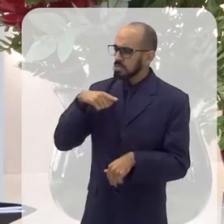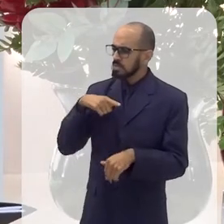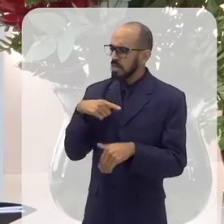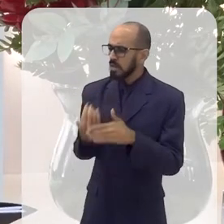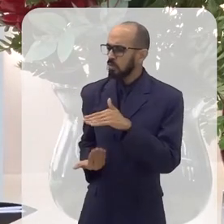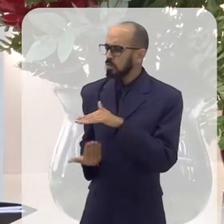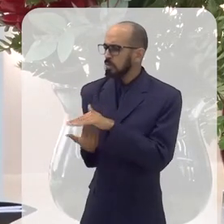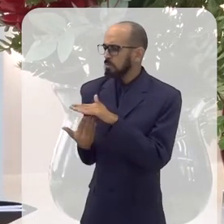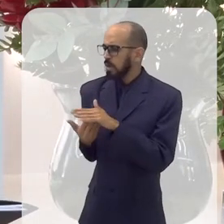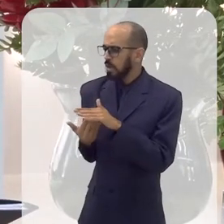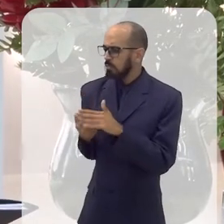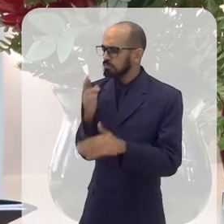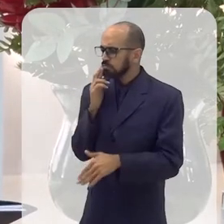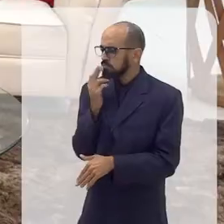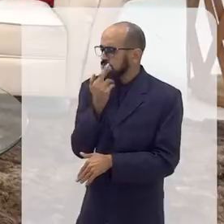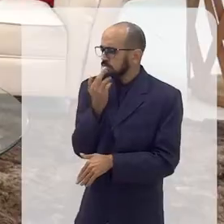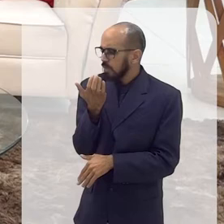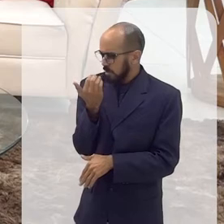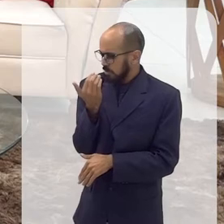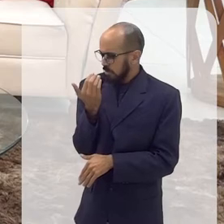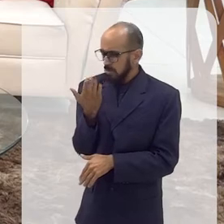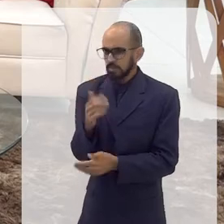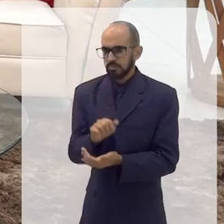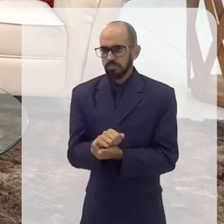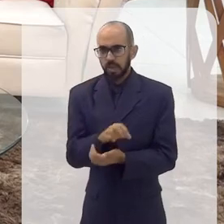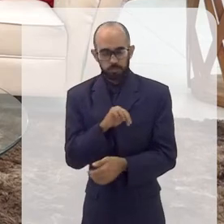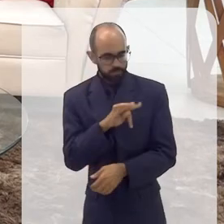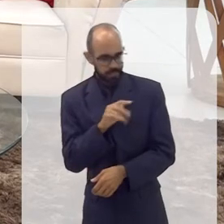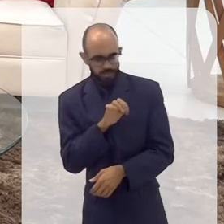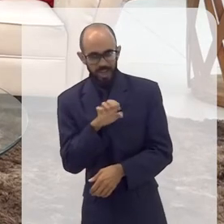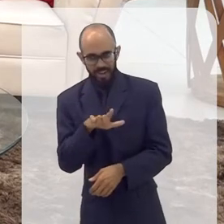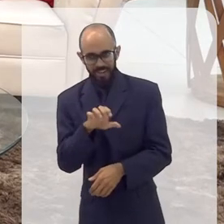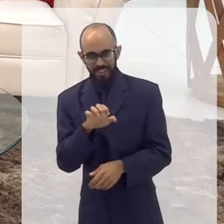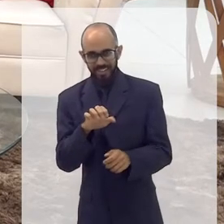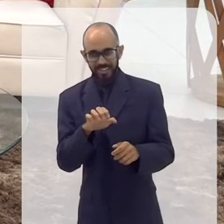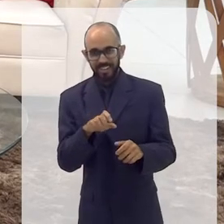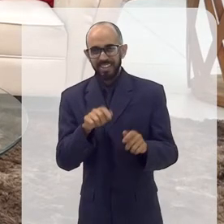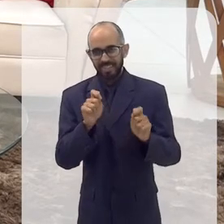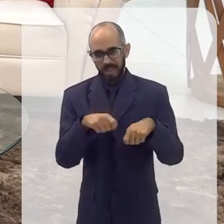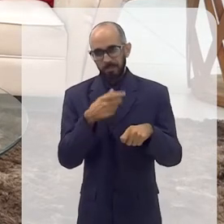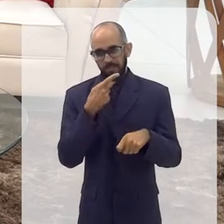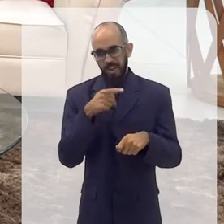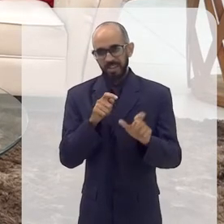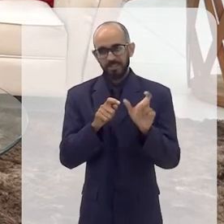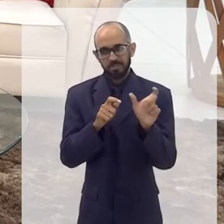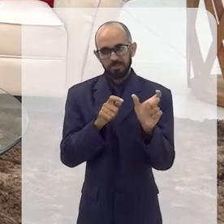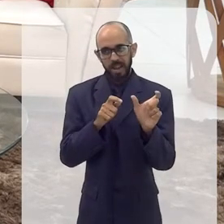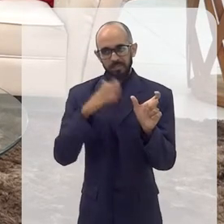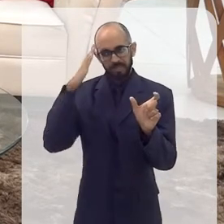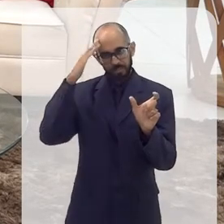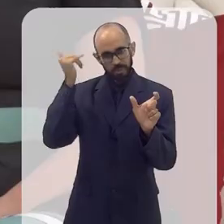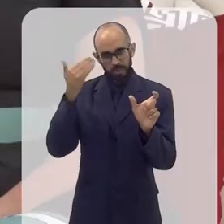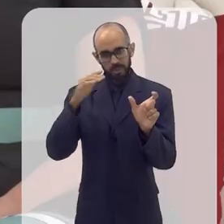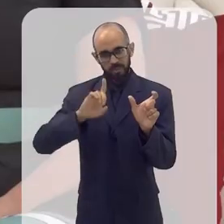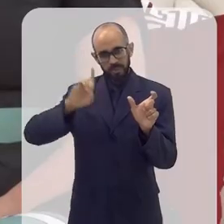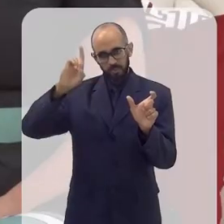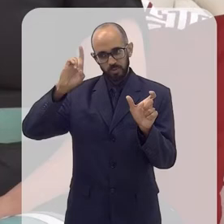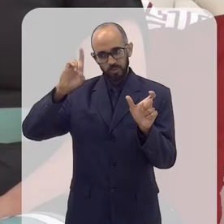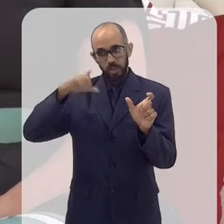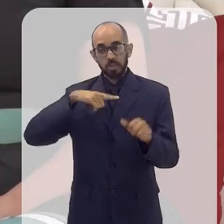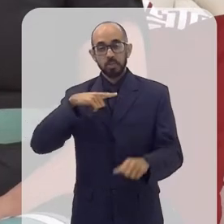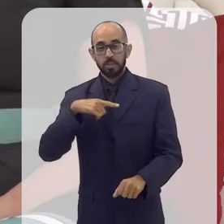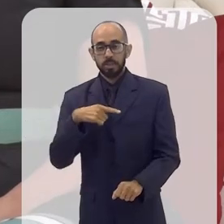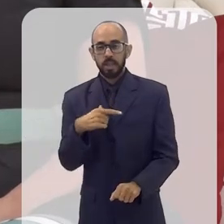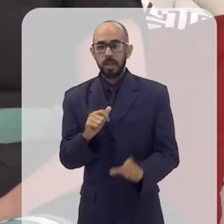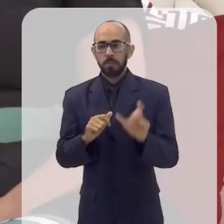tipo de restrição alimentar? Quem sabe a Michelle pode falar sobre algo chamado palavra de sabedoria. Sim. Na igreja. Nós temos a